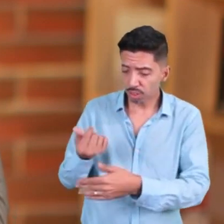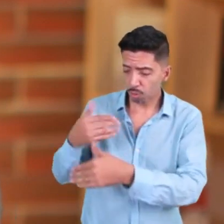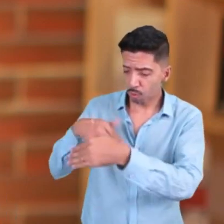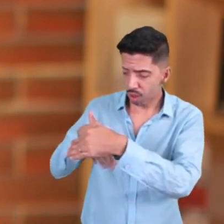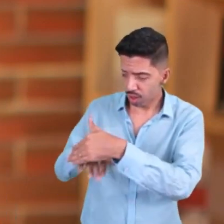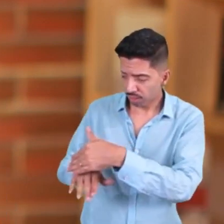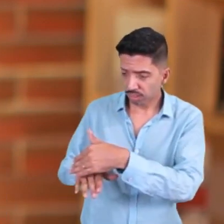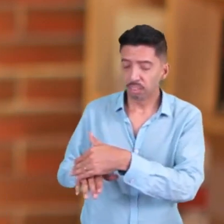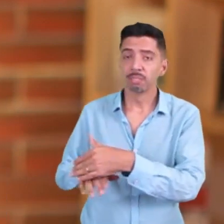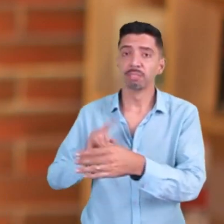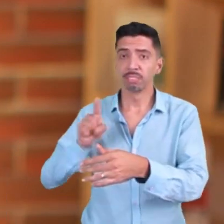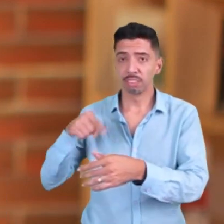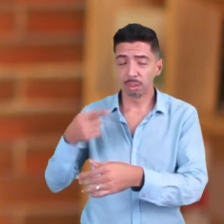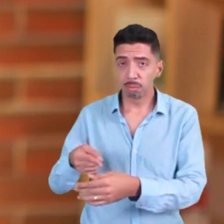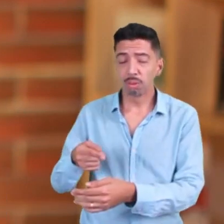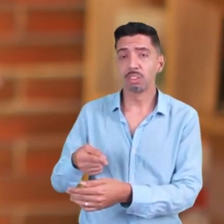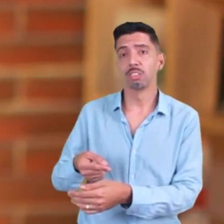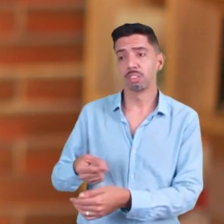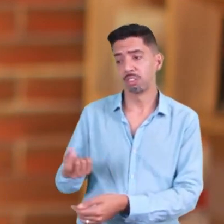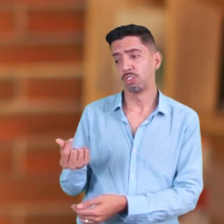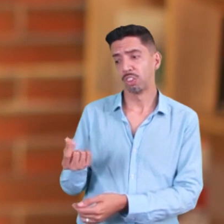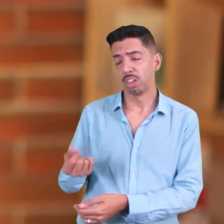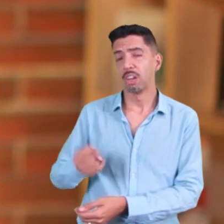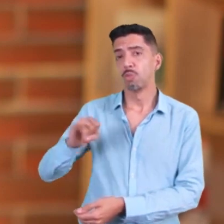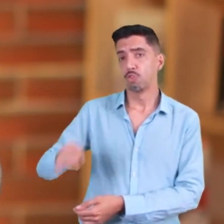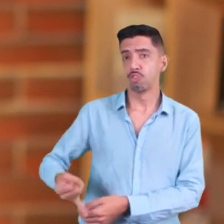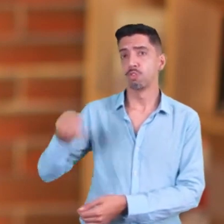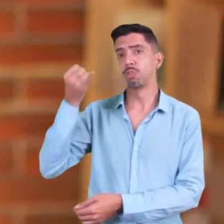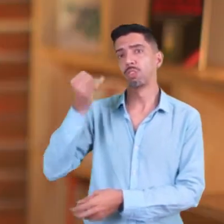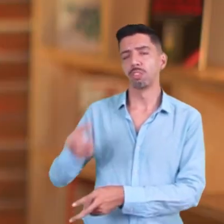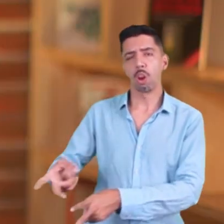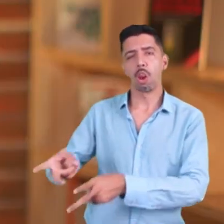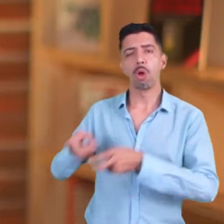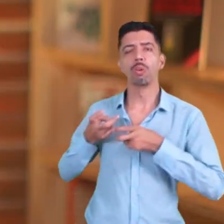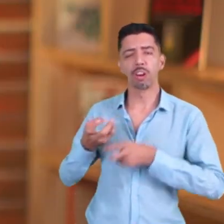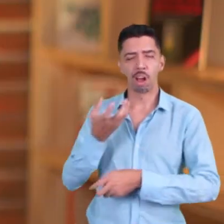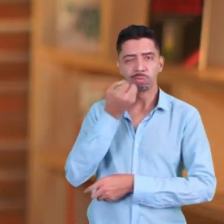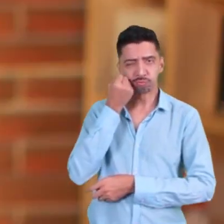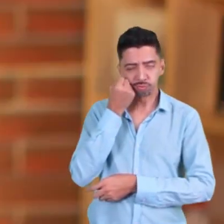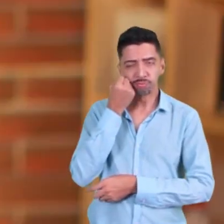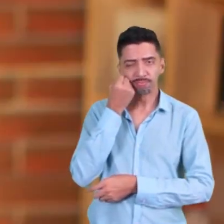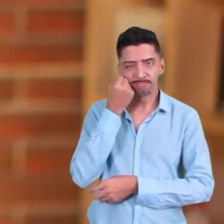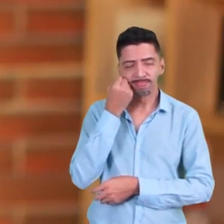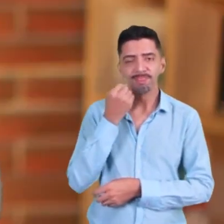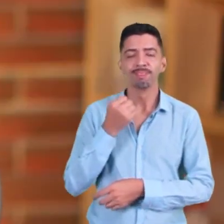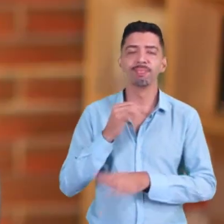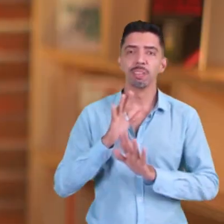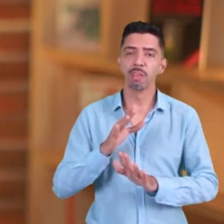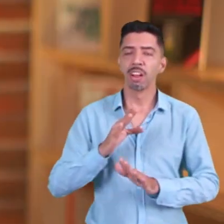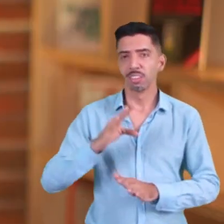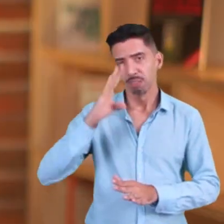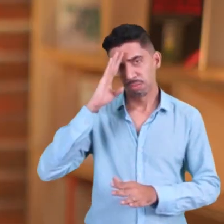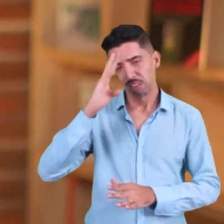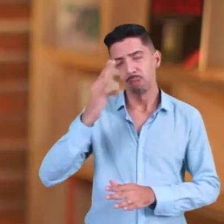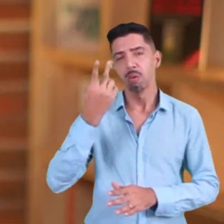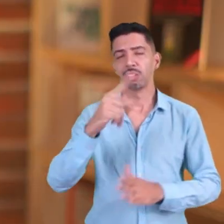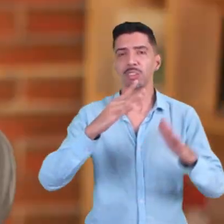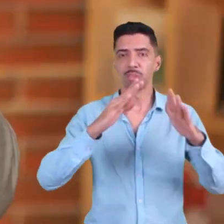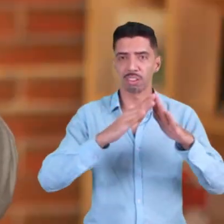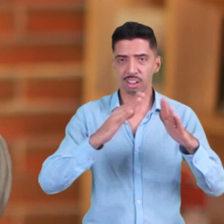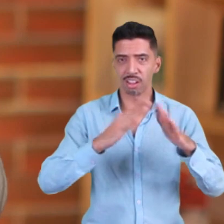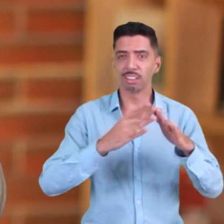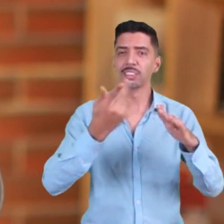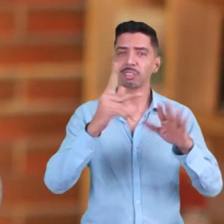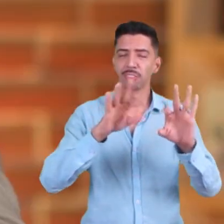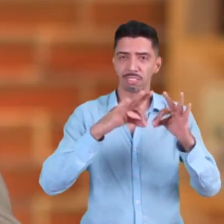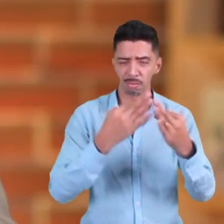potencializá-lo, fazer ele render juros. Chamamos de dinheiro. Nada mais. Mas o grande segredo está dentro do seu lar, da sua casa,